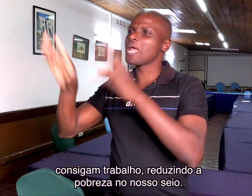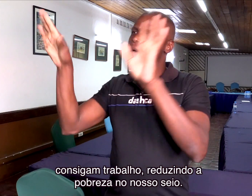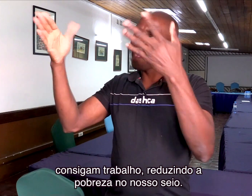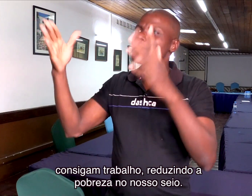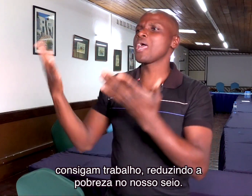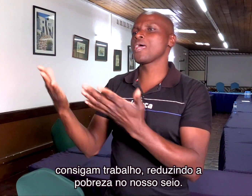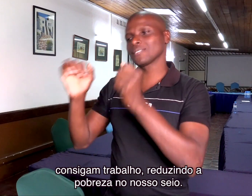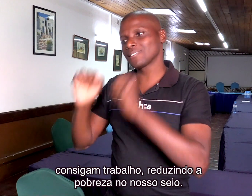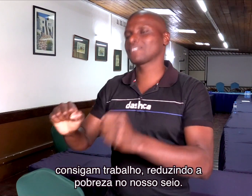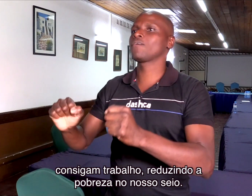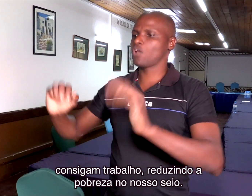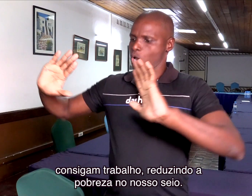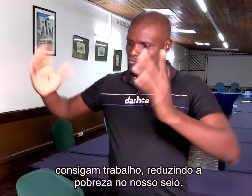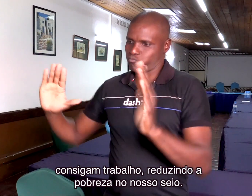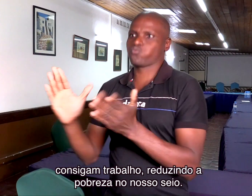seio.